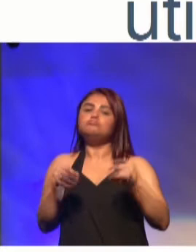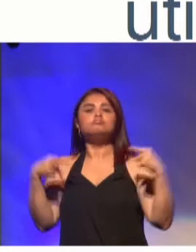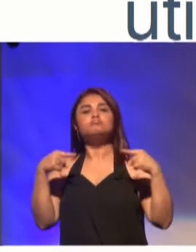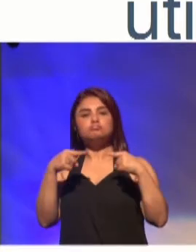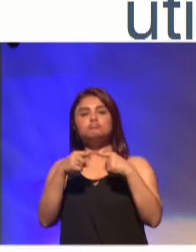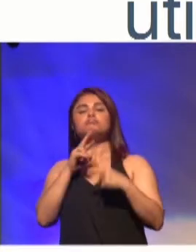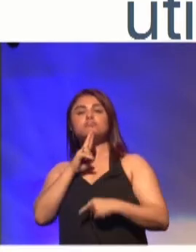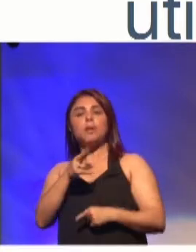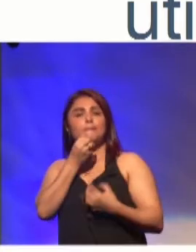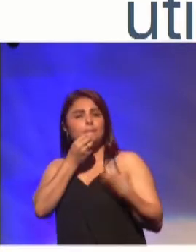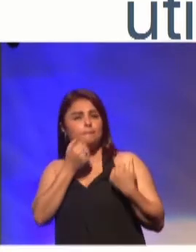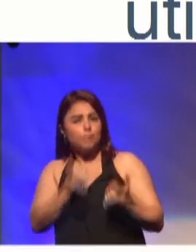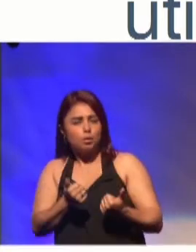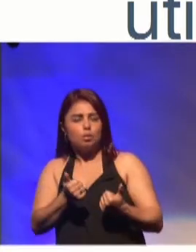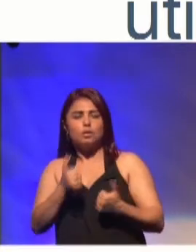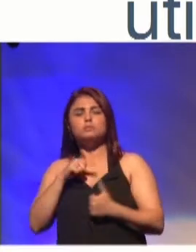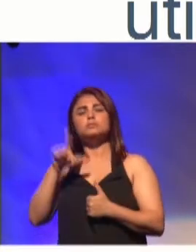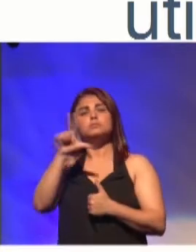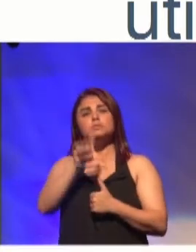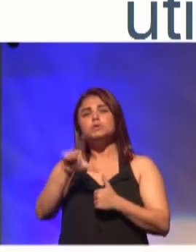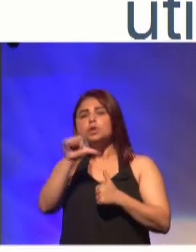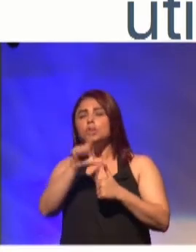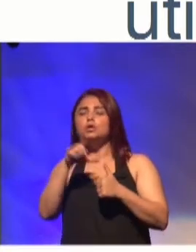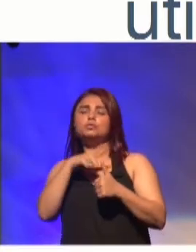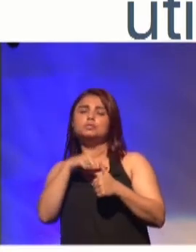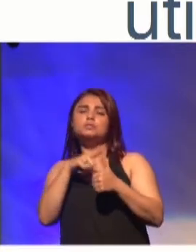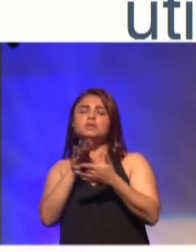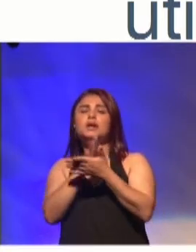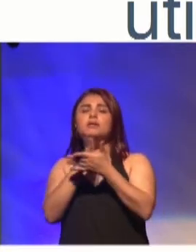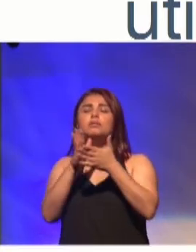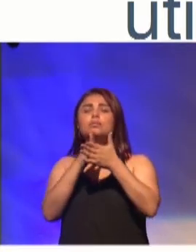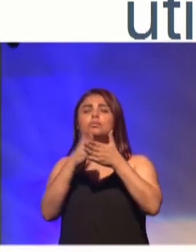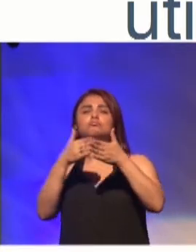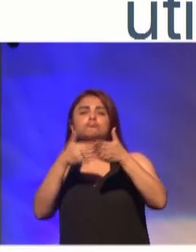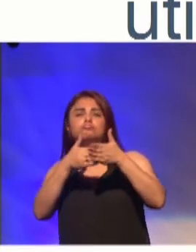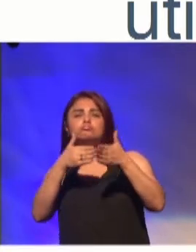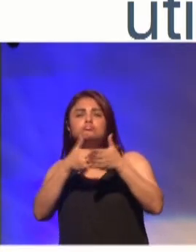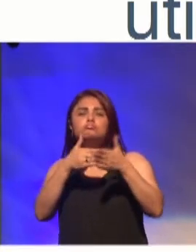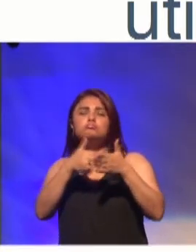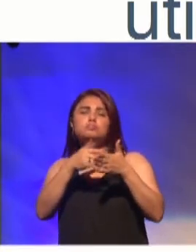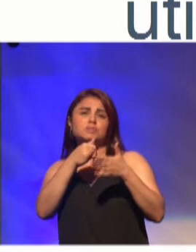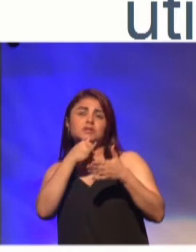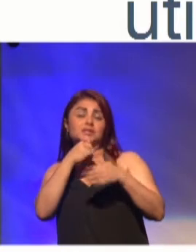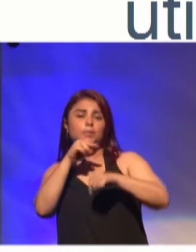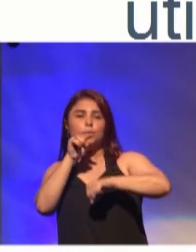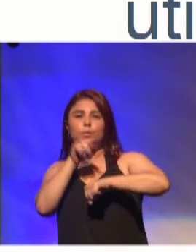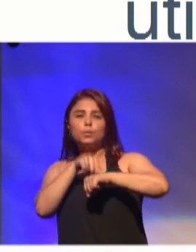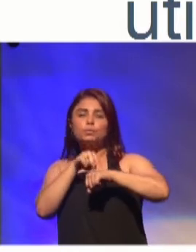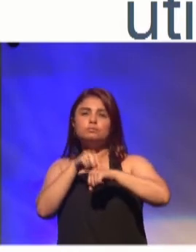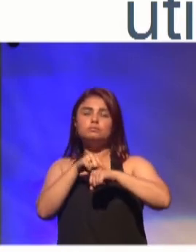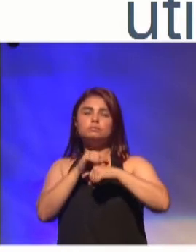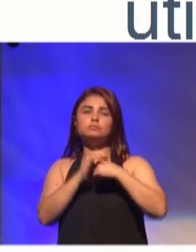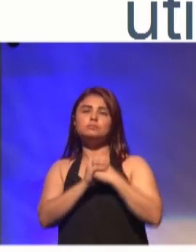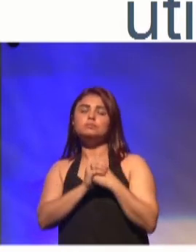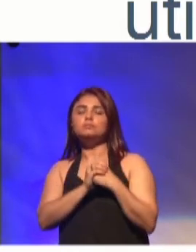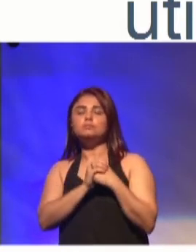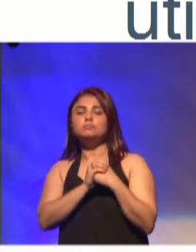normalmente, você tem processos inibitórios quando você tem ou um tempo